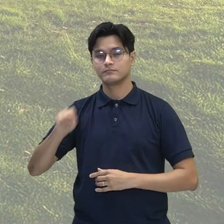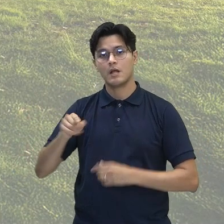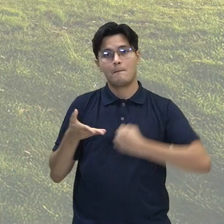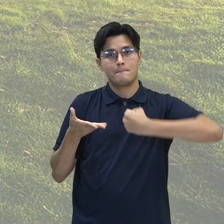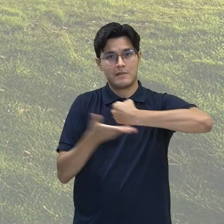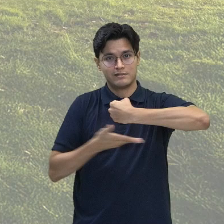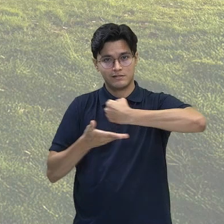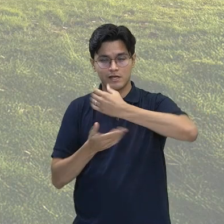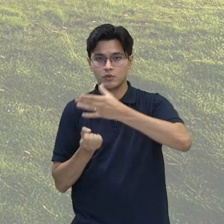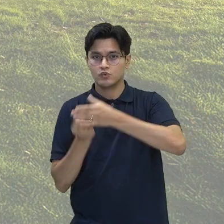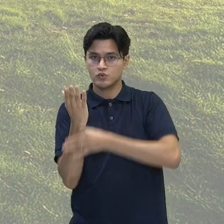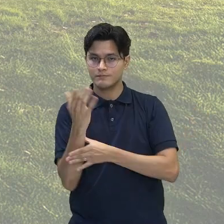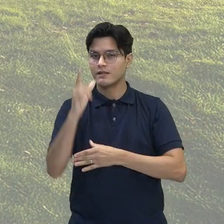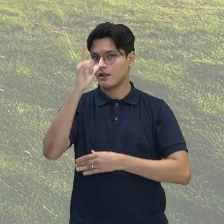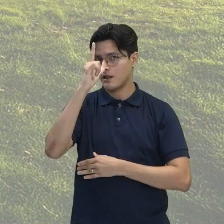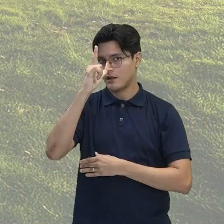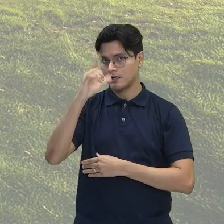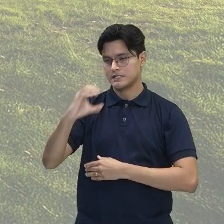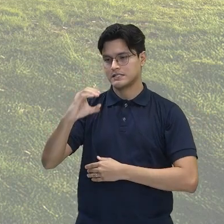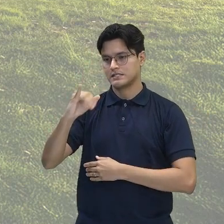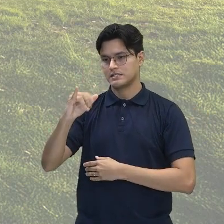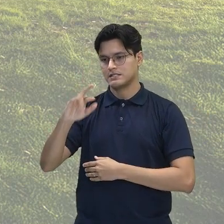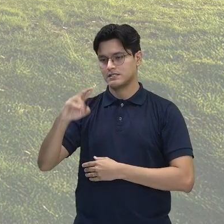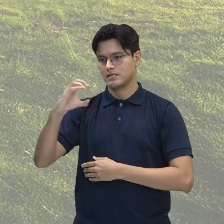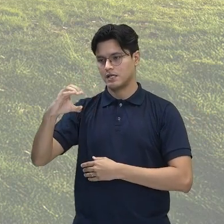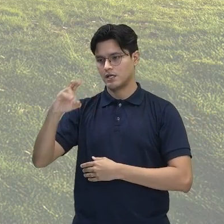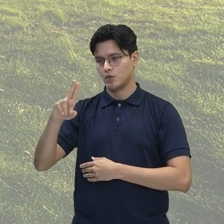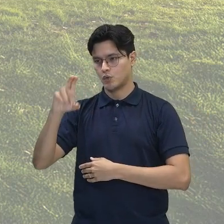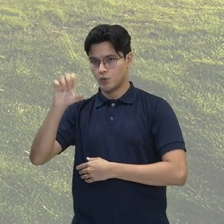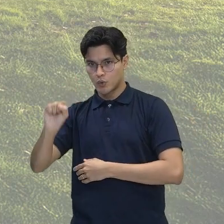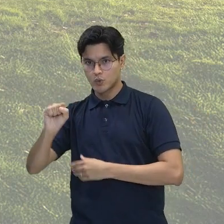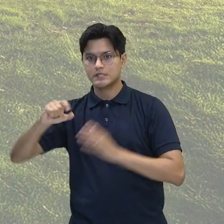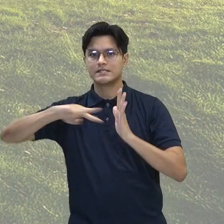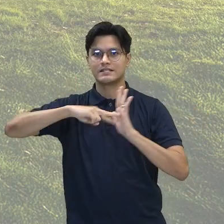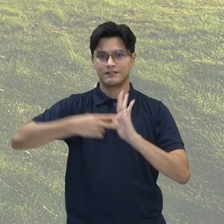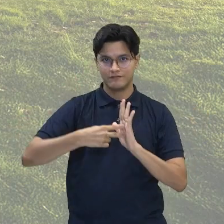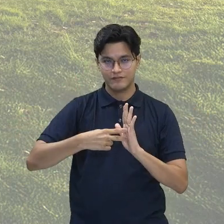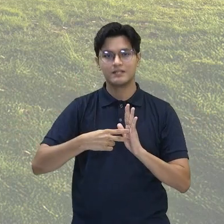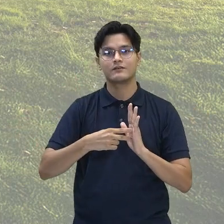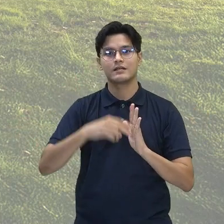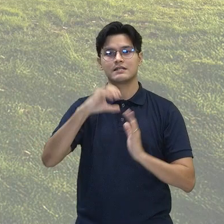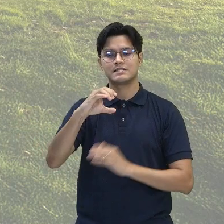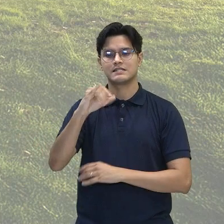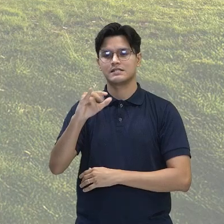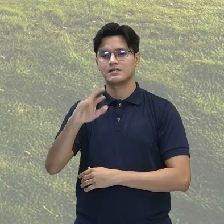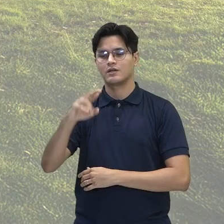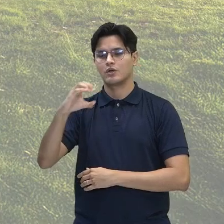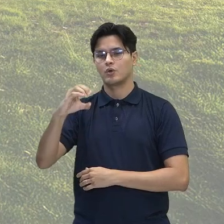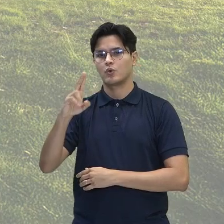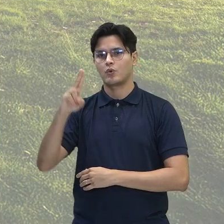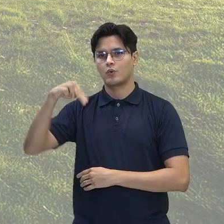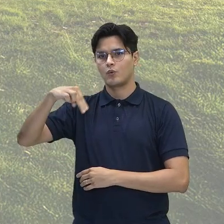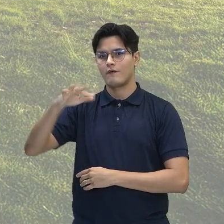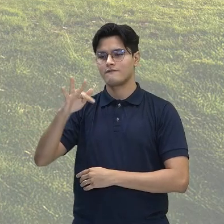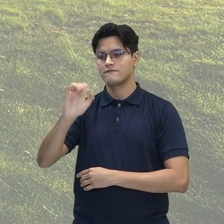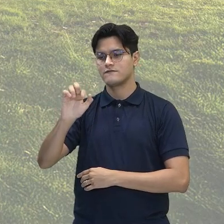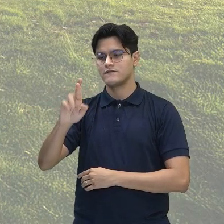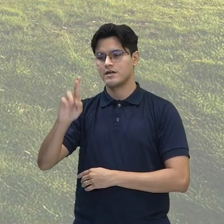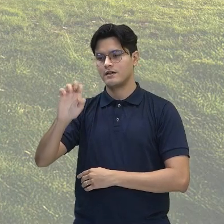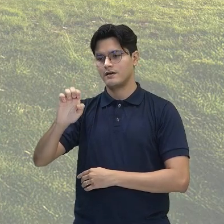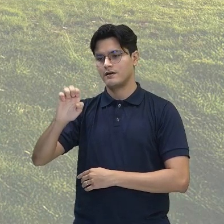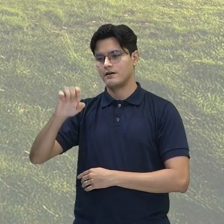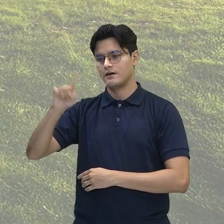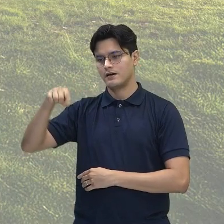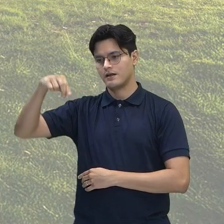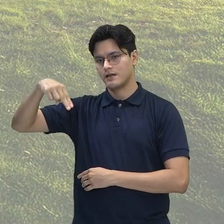dizer circunferência. E aí a gente já consegue perceber ali atrás que é o formato, né,